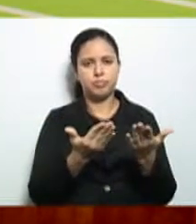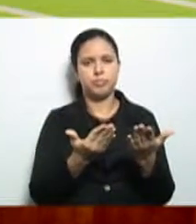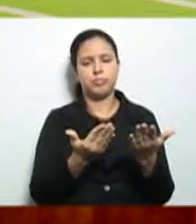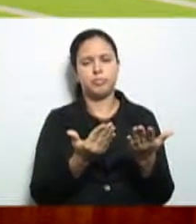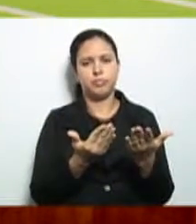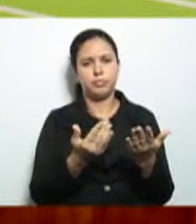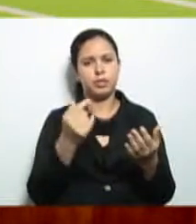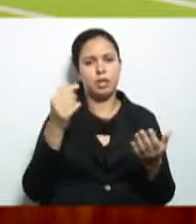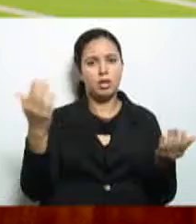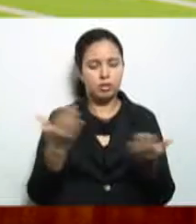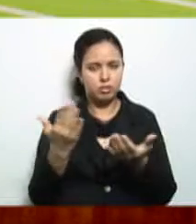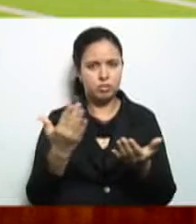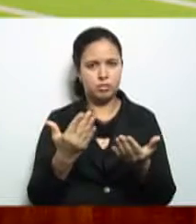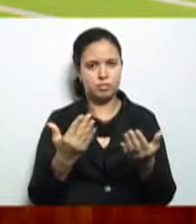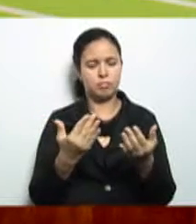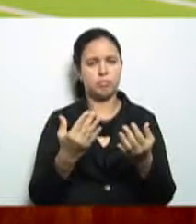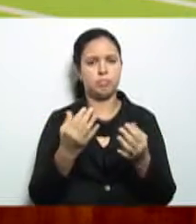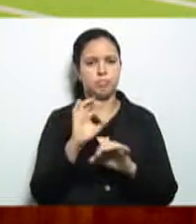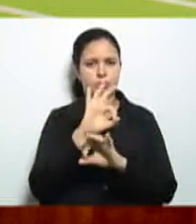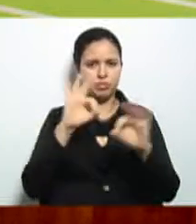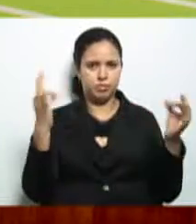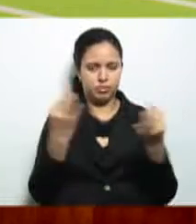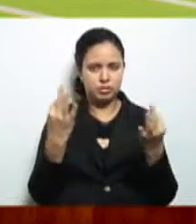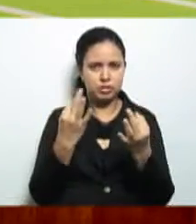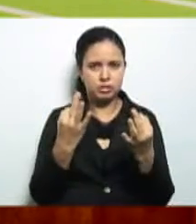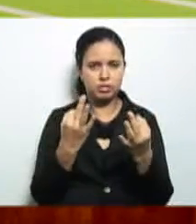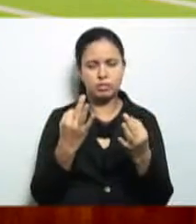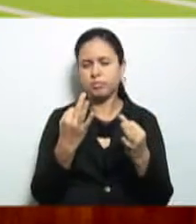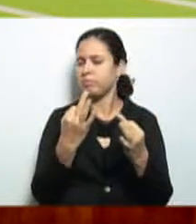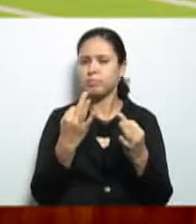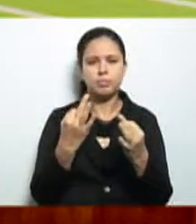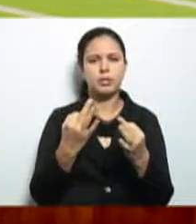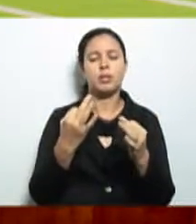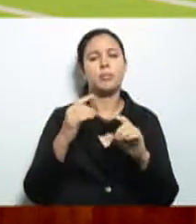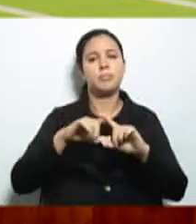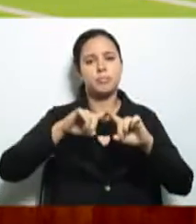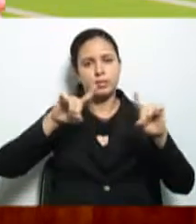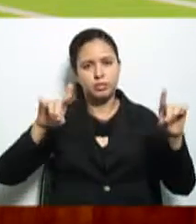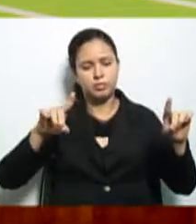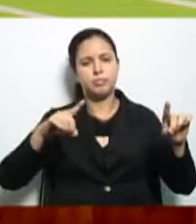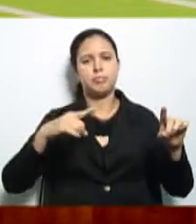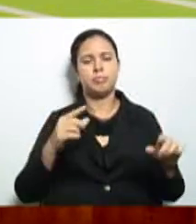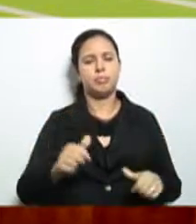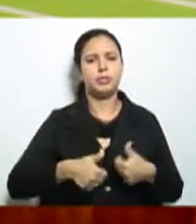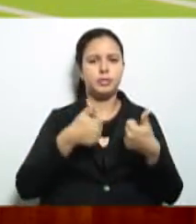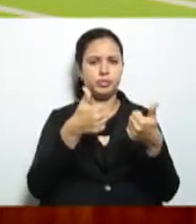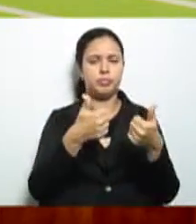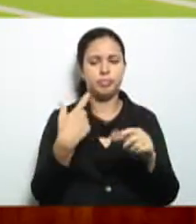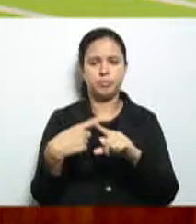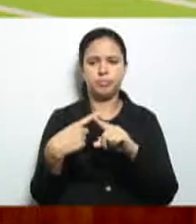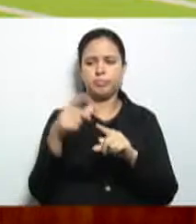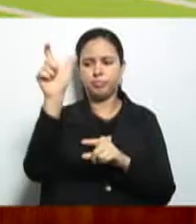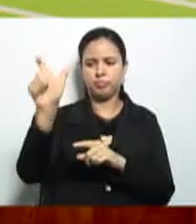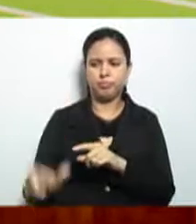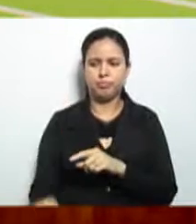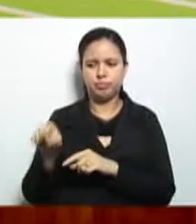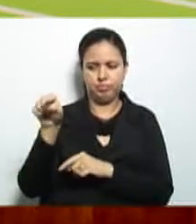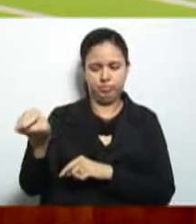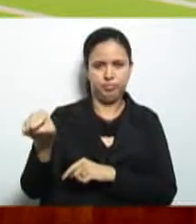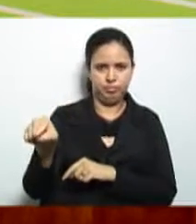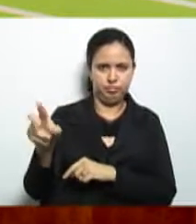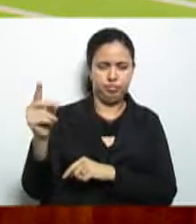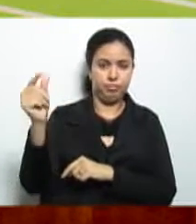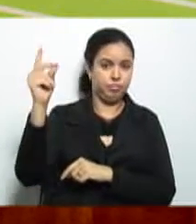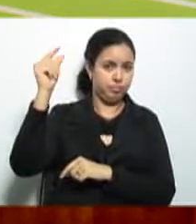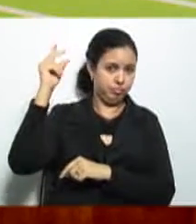estão perfeitas, mas podemos afirmar que estamos progredindo, porque no tempo da dona Terezinha, que foi a entrevistada deles,